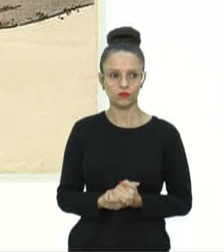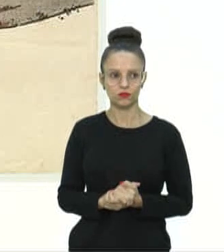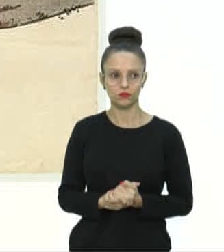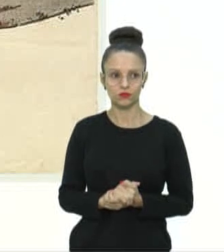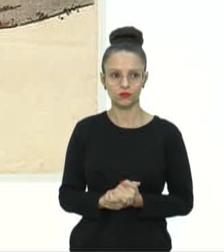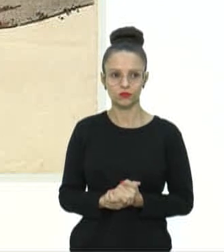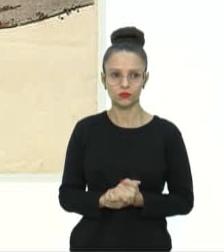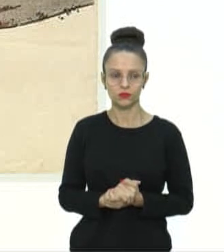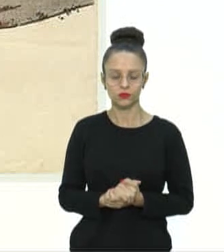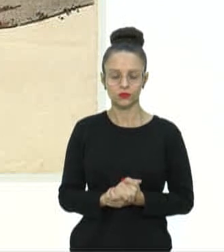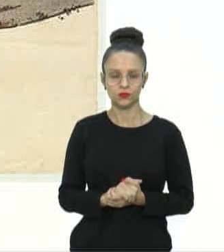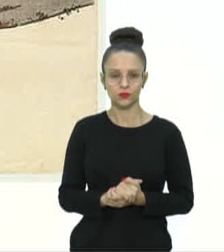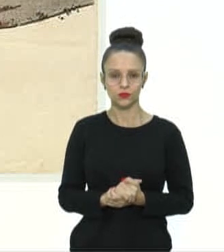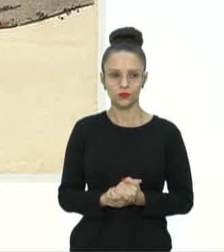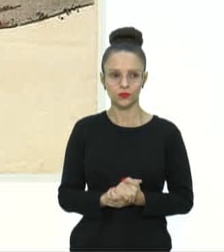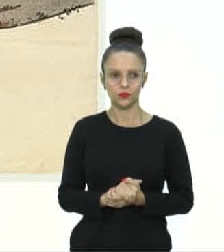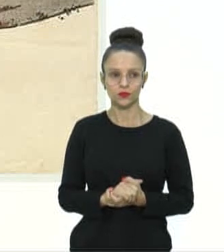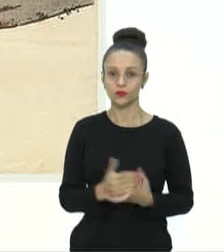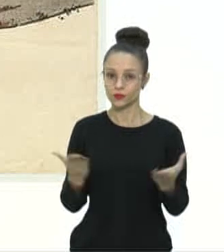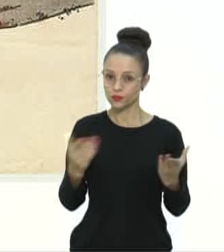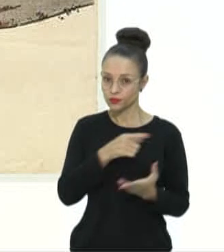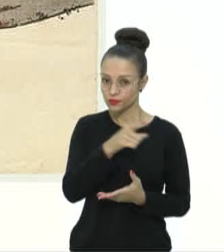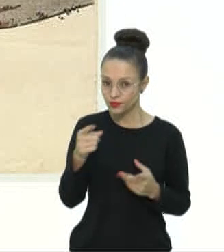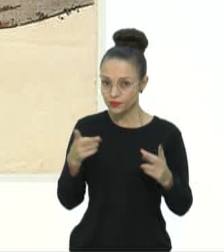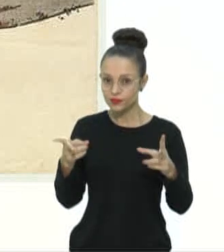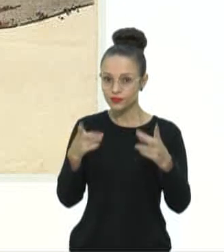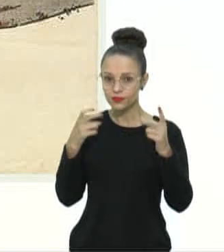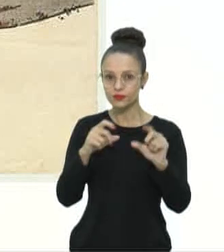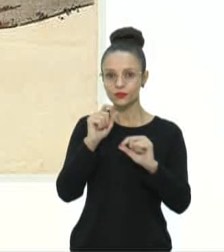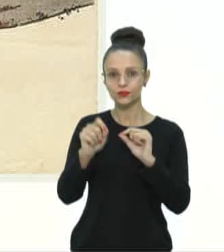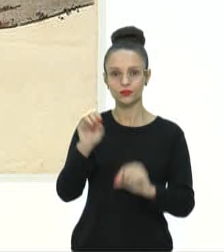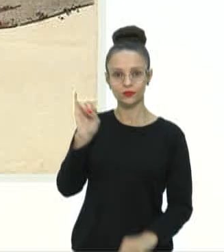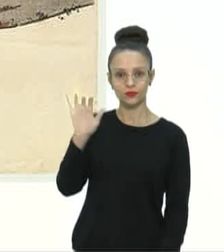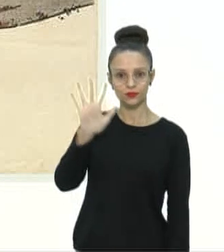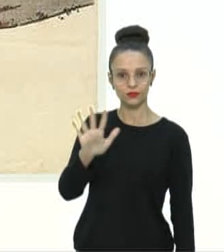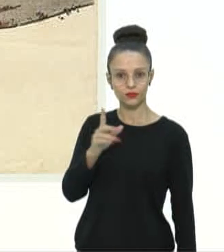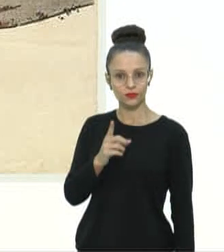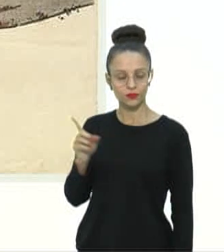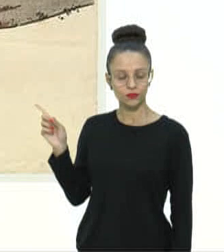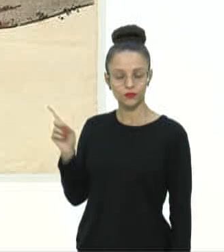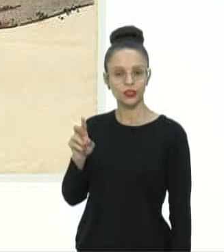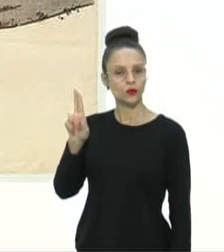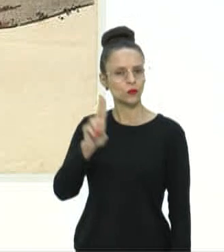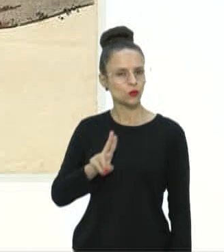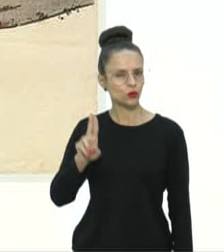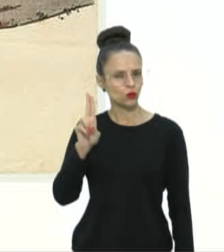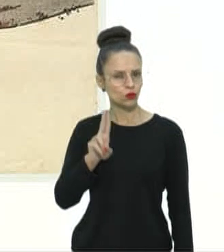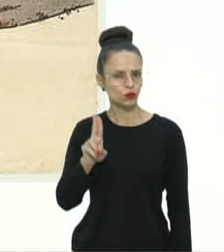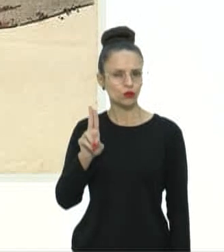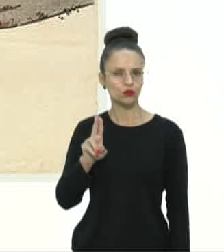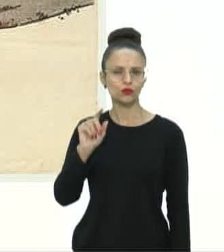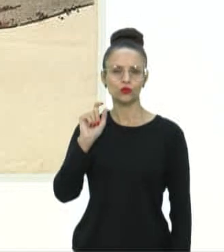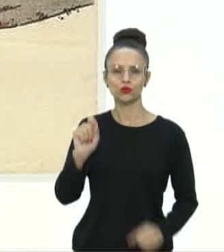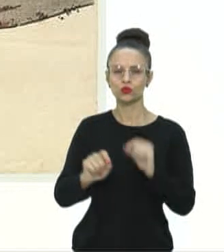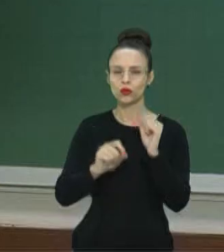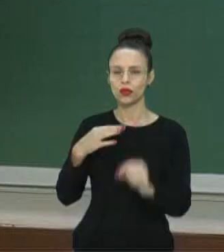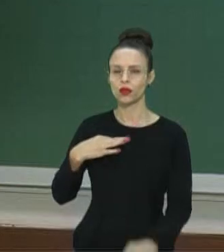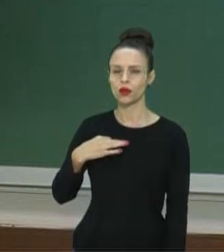estampa japonesa. Vocês podem observar nessa imagem aqui o uso dos